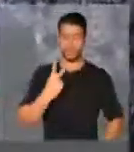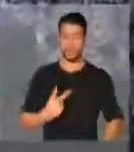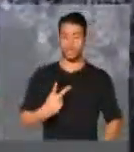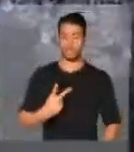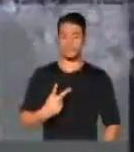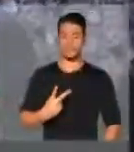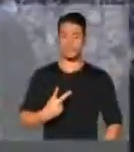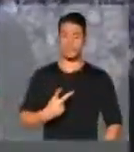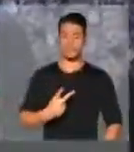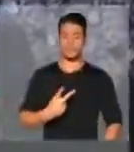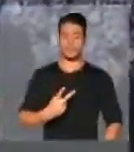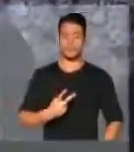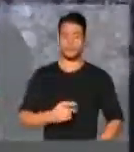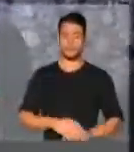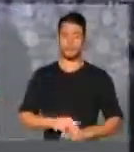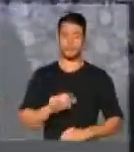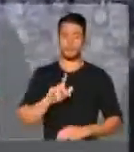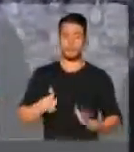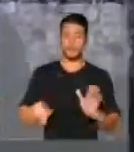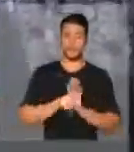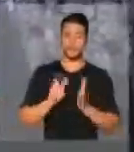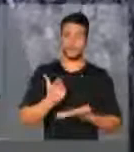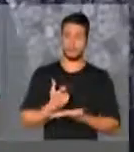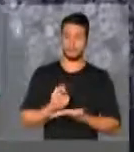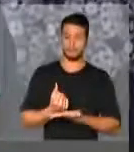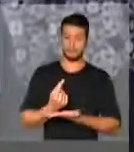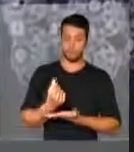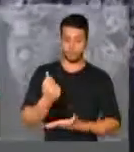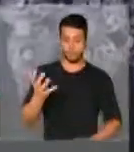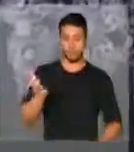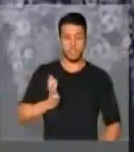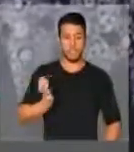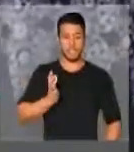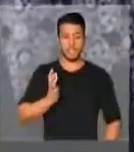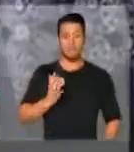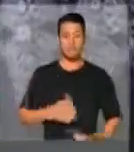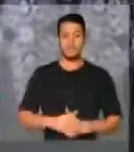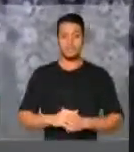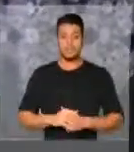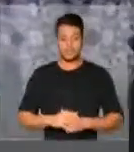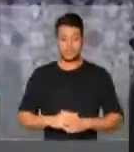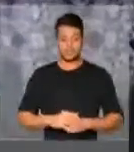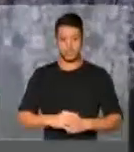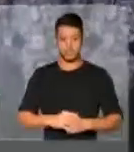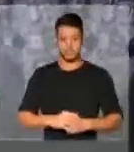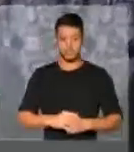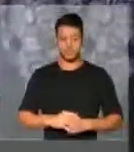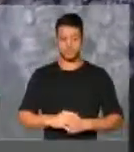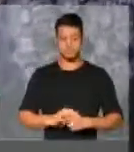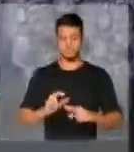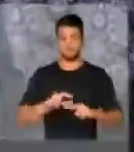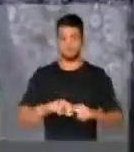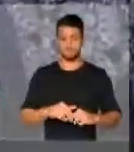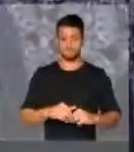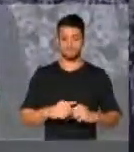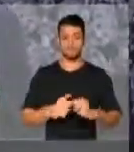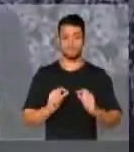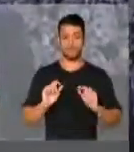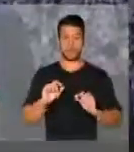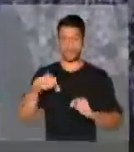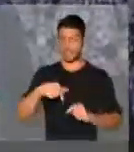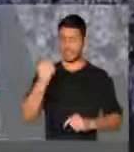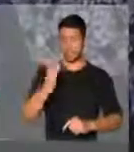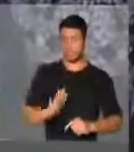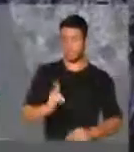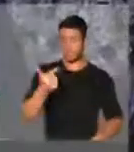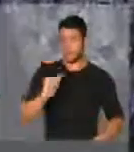de lei para atingir as grandes fortunas e o lucro e dividendos, que só o Brasil e a Estônia não têm.